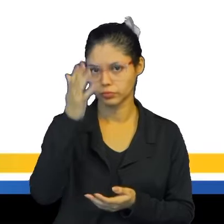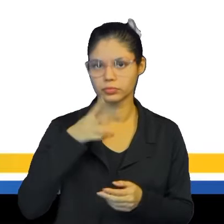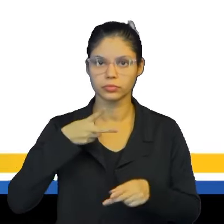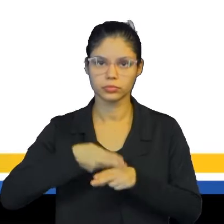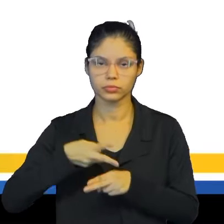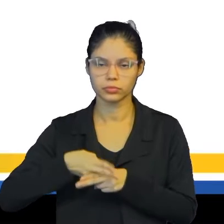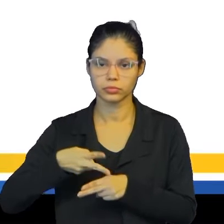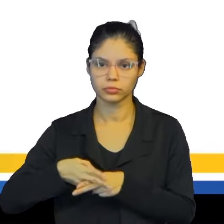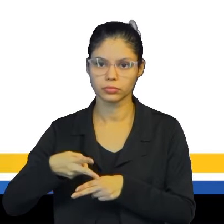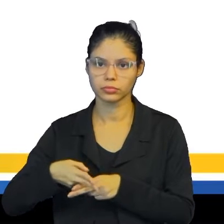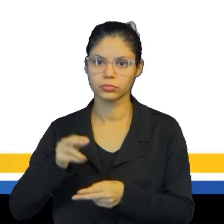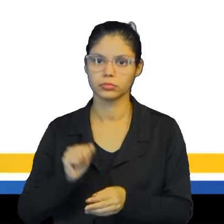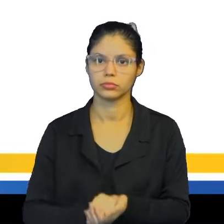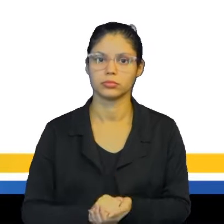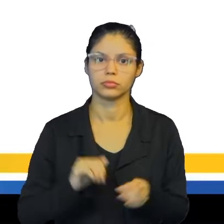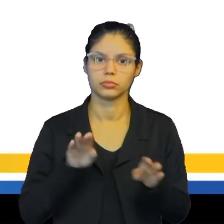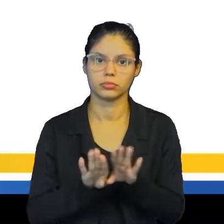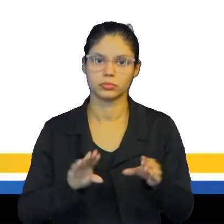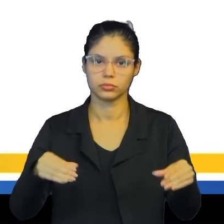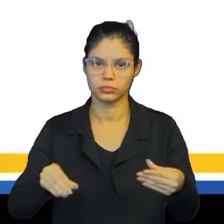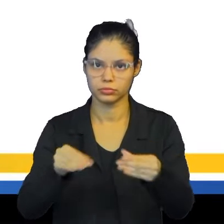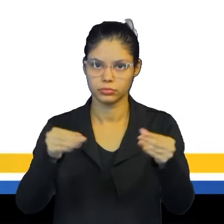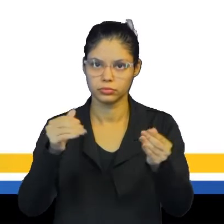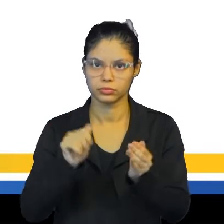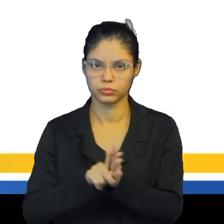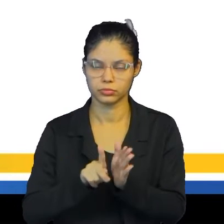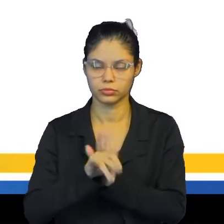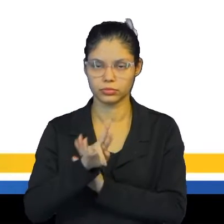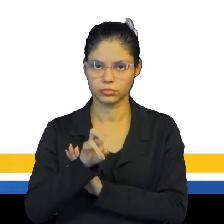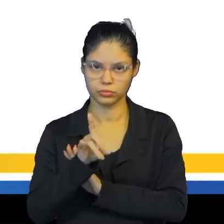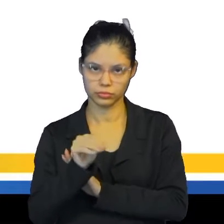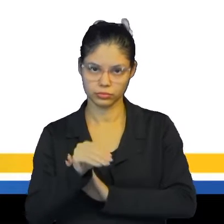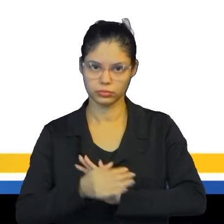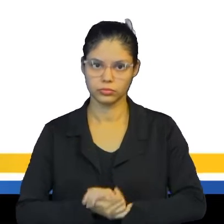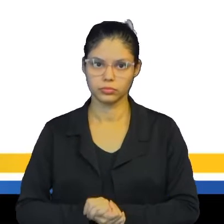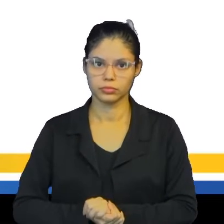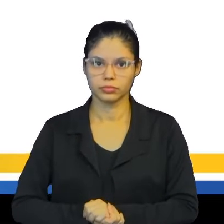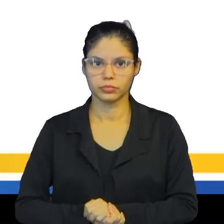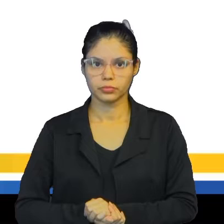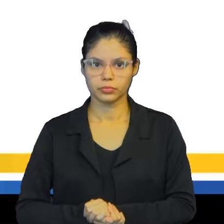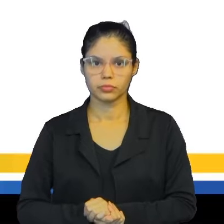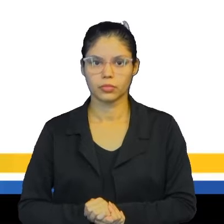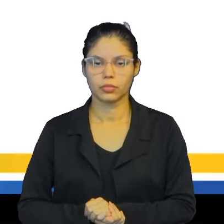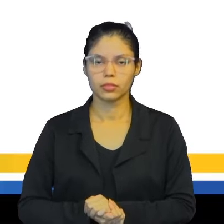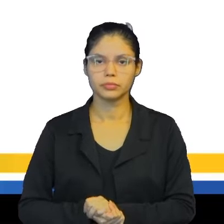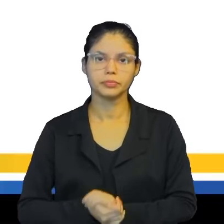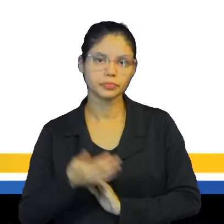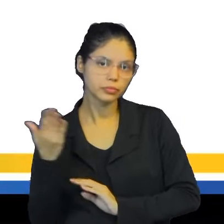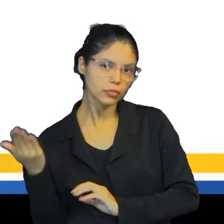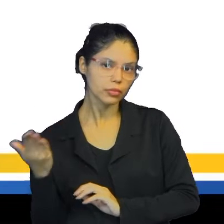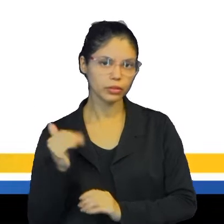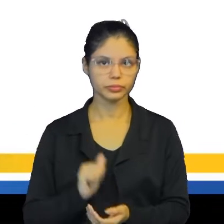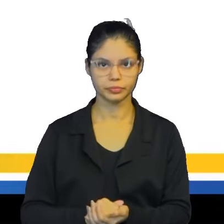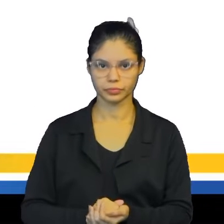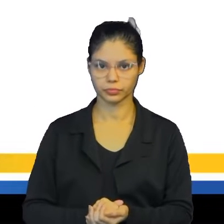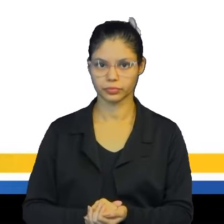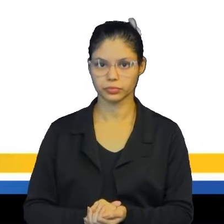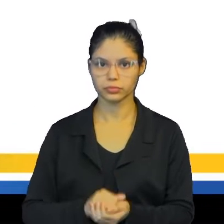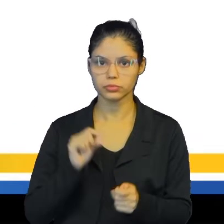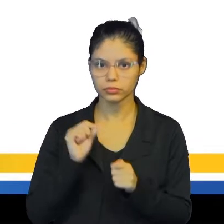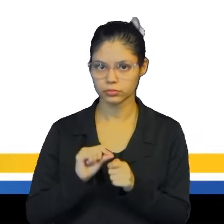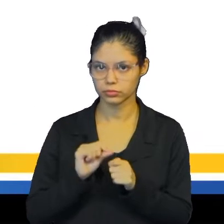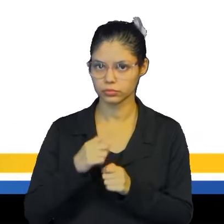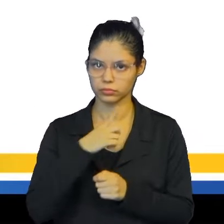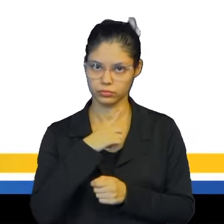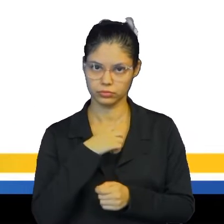o que facilita o corte dos moldes pela modelista ou pelo modelista, tá? Então essa é uma das vantagens de você